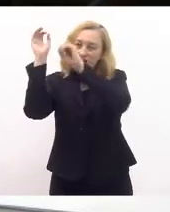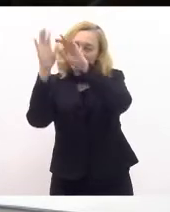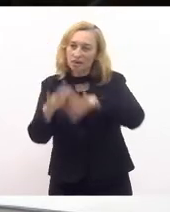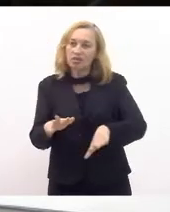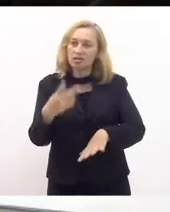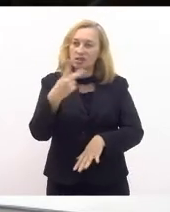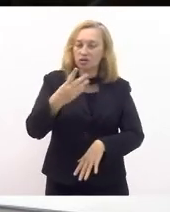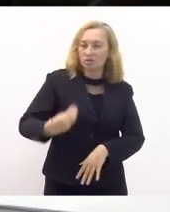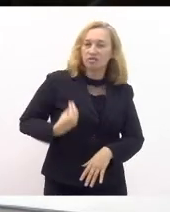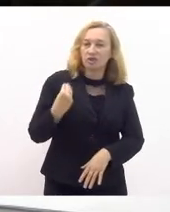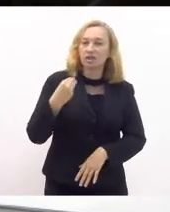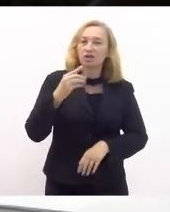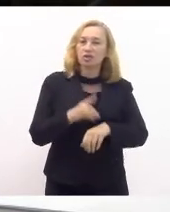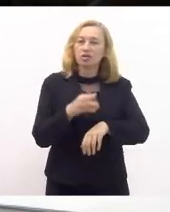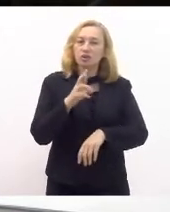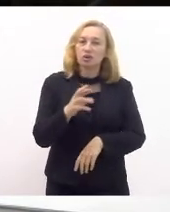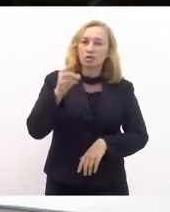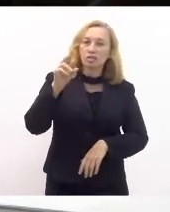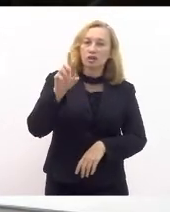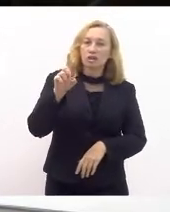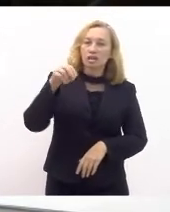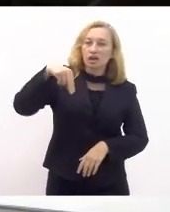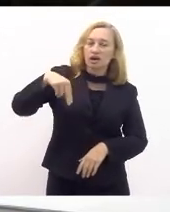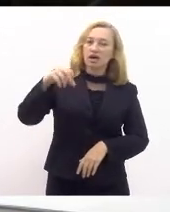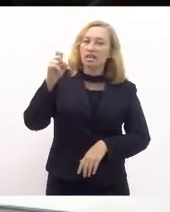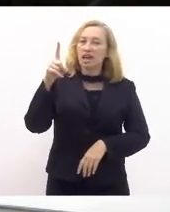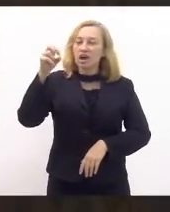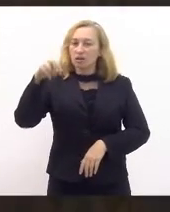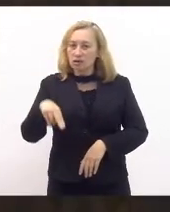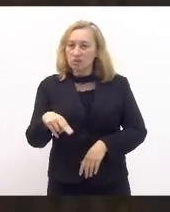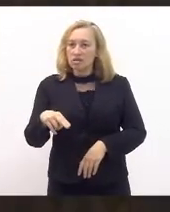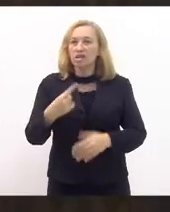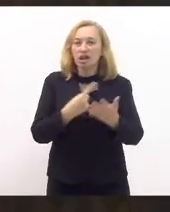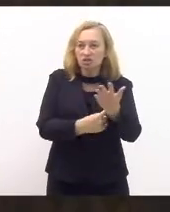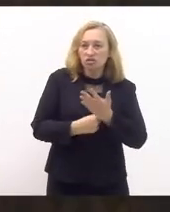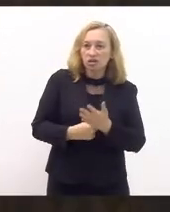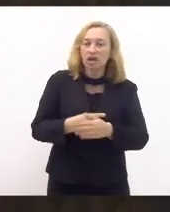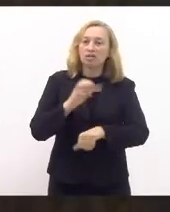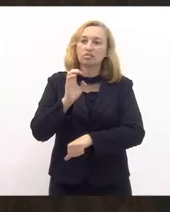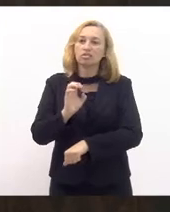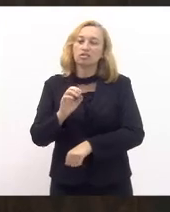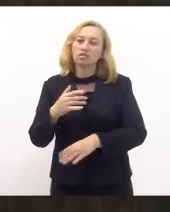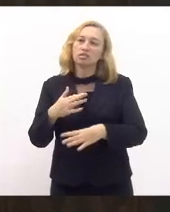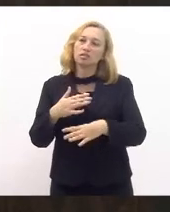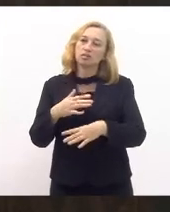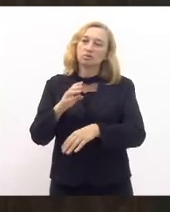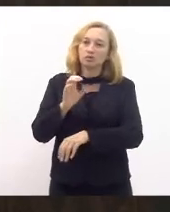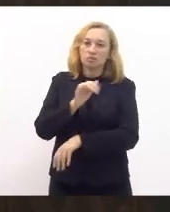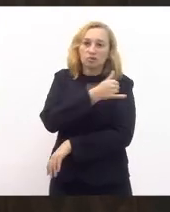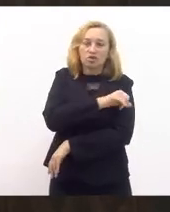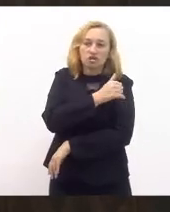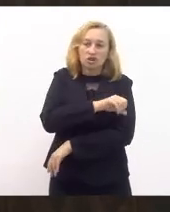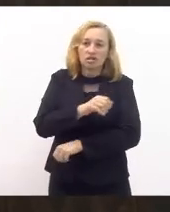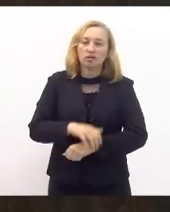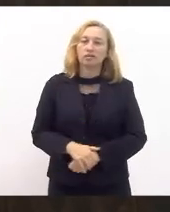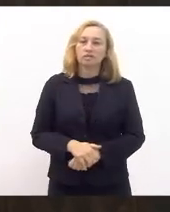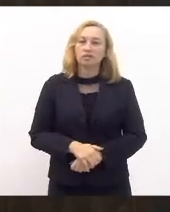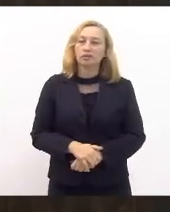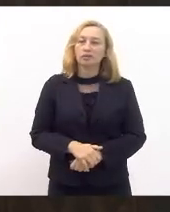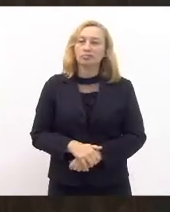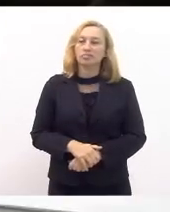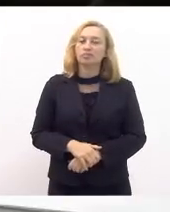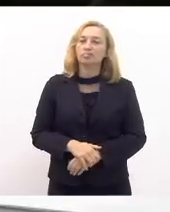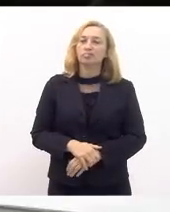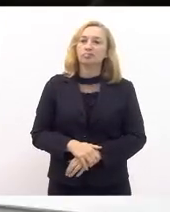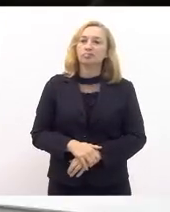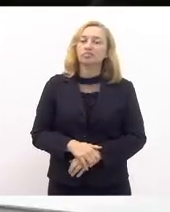doutor Nelson. Muito obrigado por ter contribuído aqui com o nosso Rio de Janeiro. E essas medidas tiveram um grande reflexo